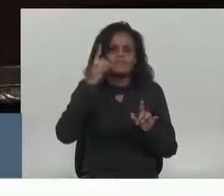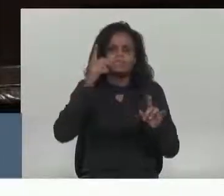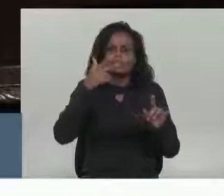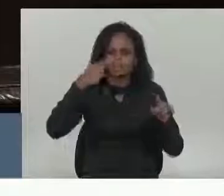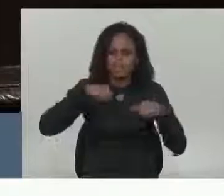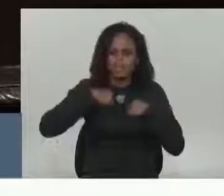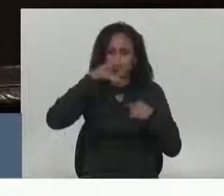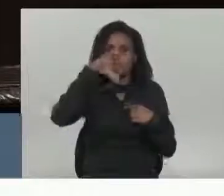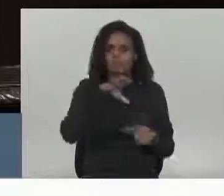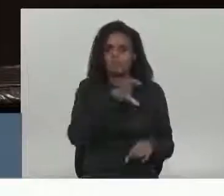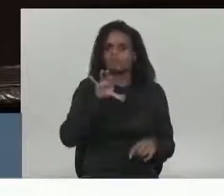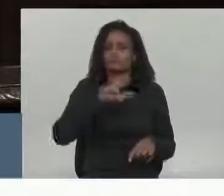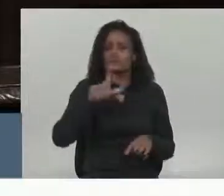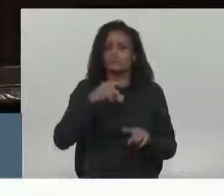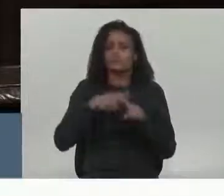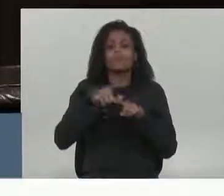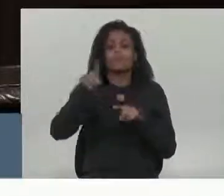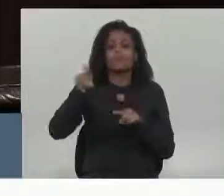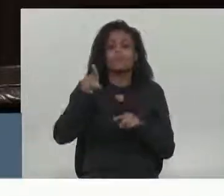quando ele defende o aborto.